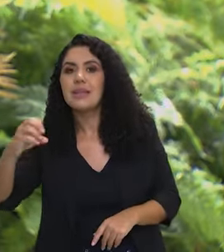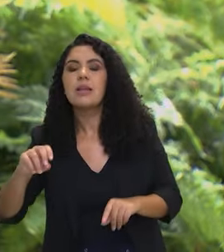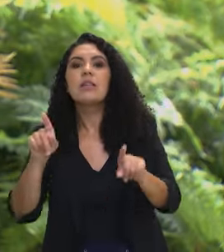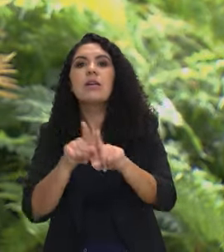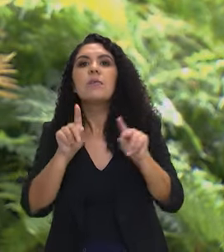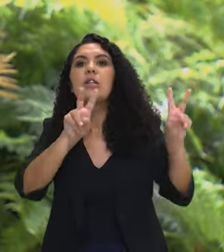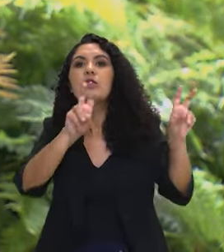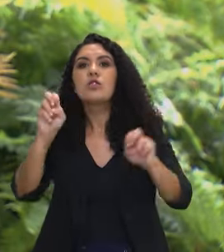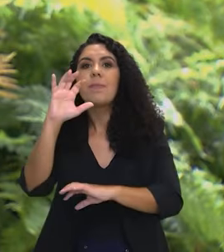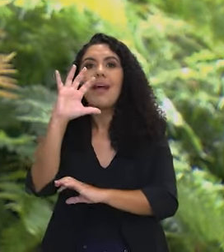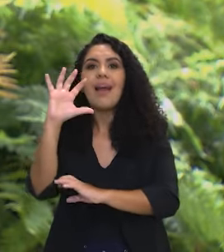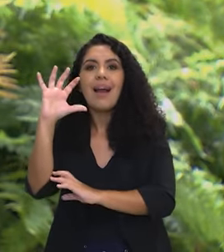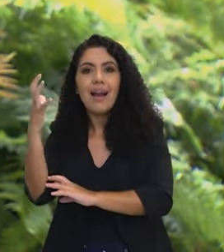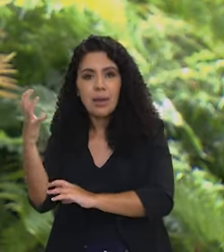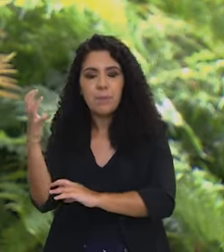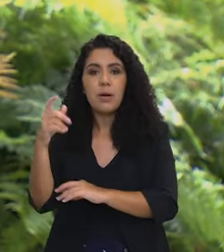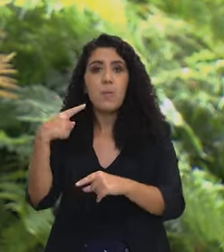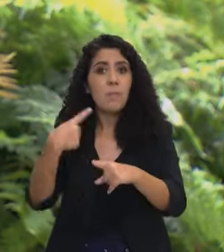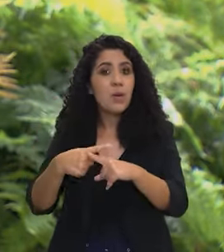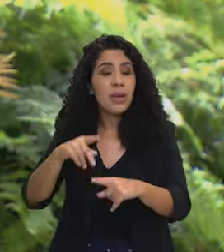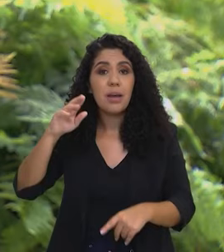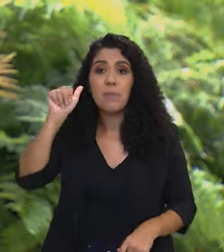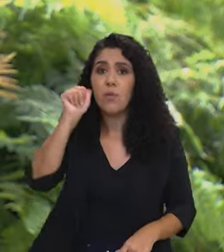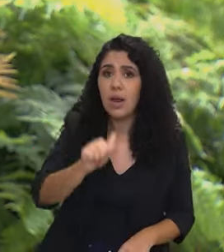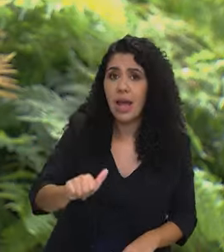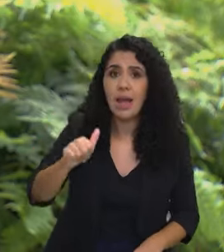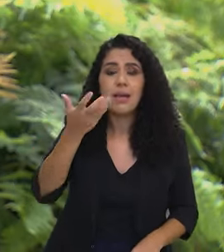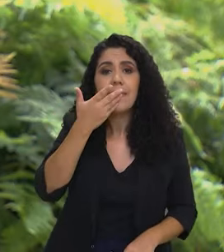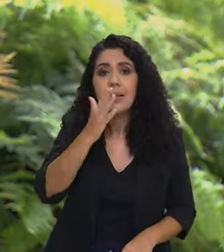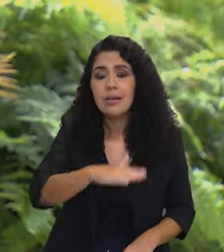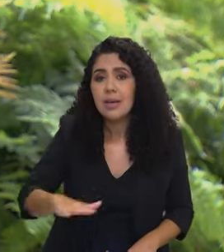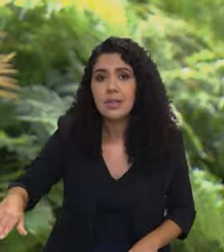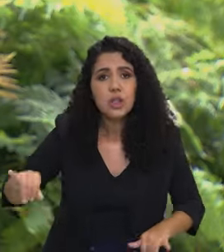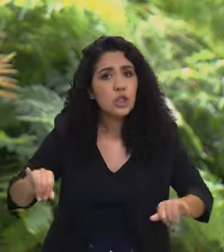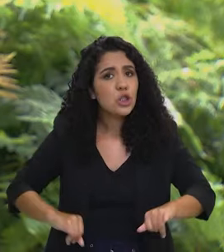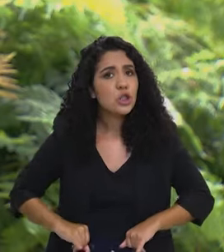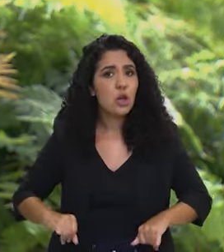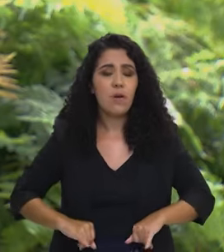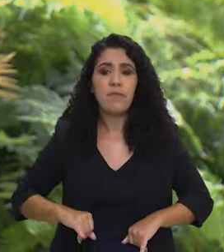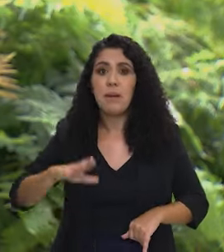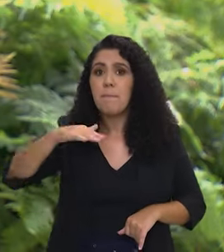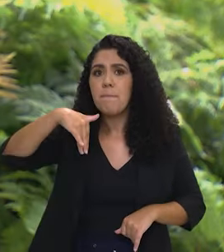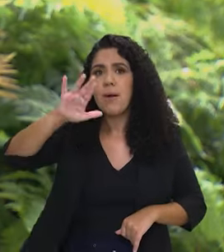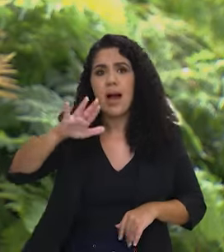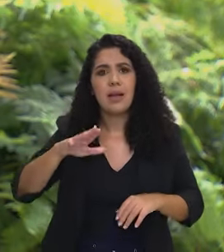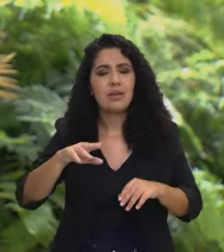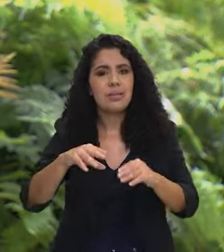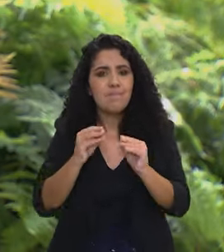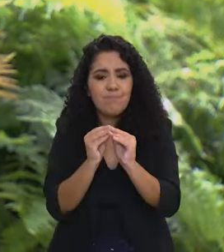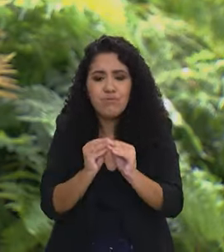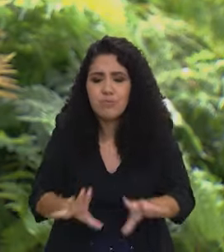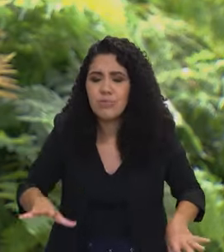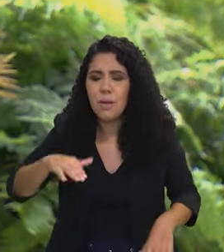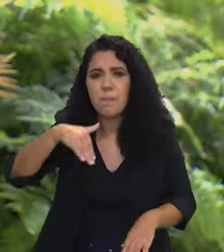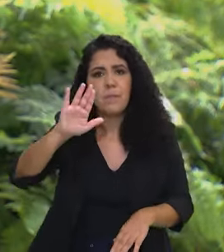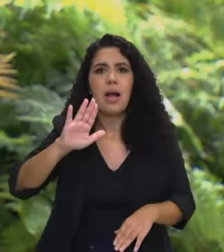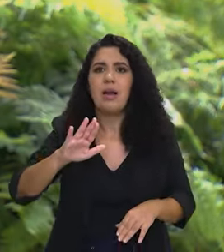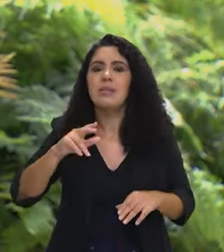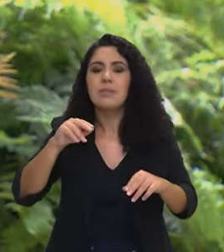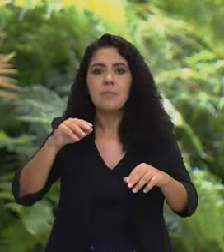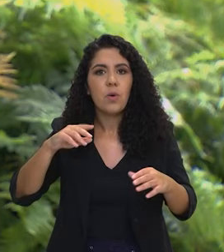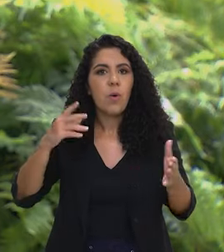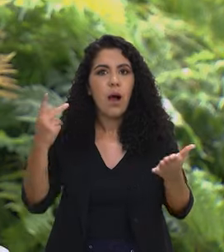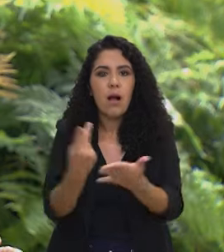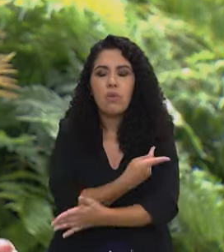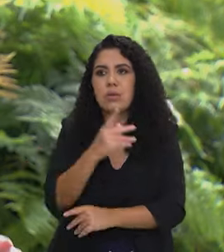climática, porque as mulheres e meninas, elas sofrem especialmente os efeitos da crise climática, como de todas as outras, né? Então a